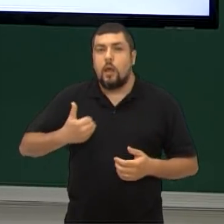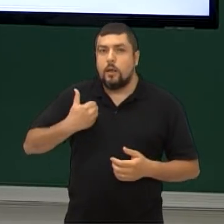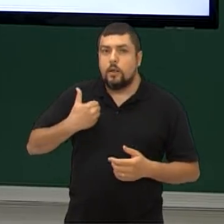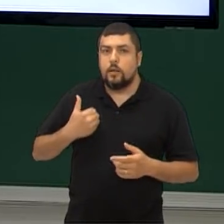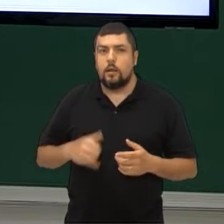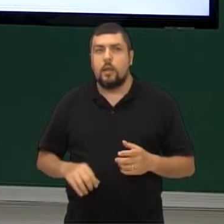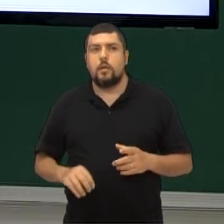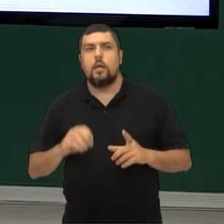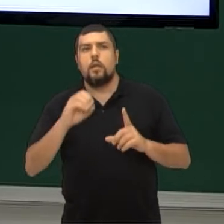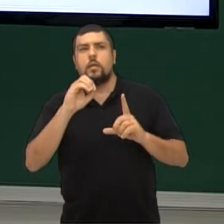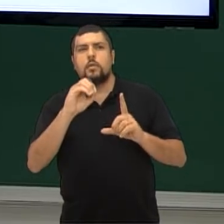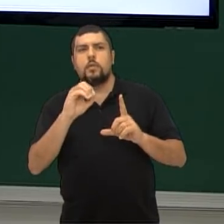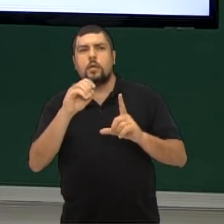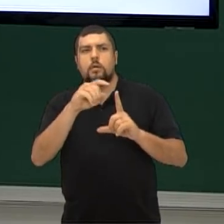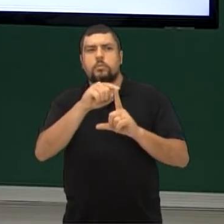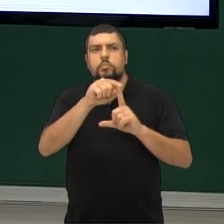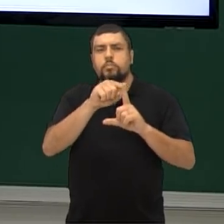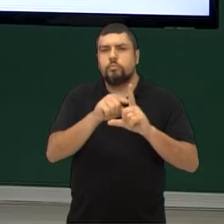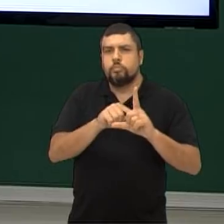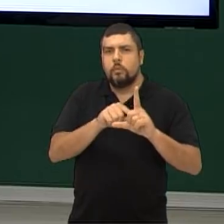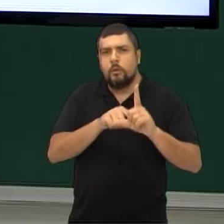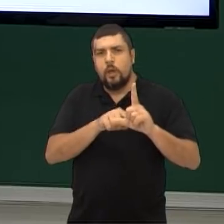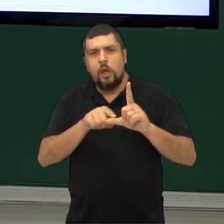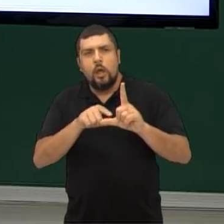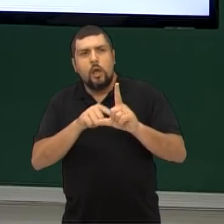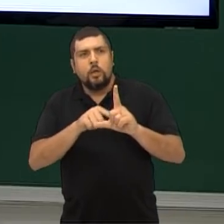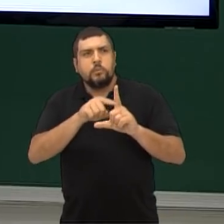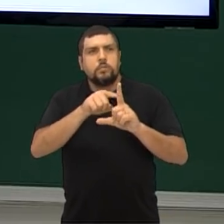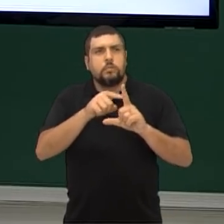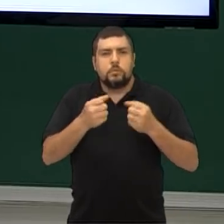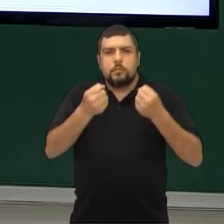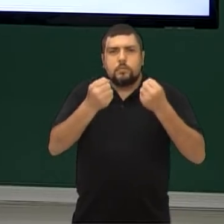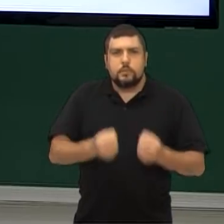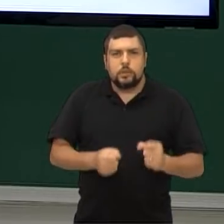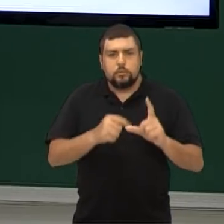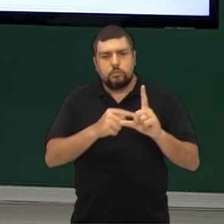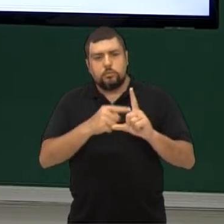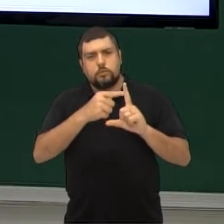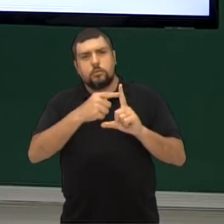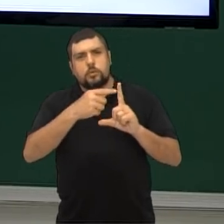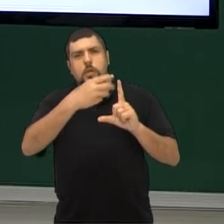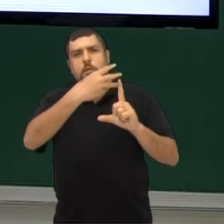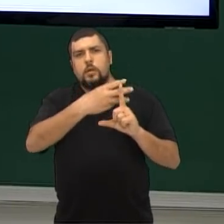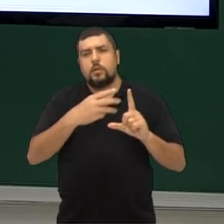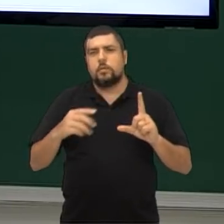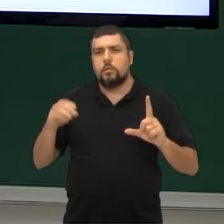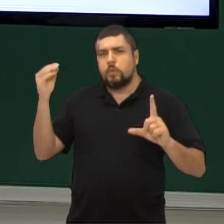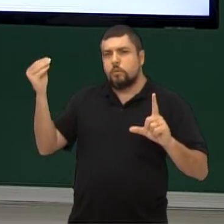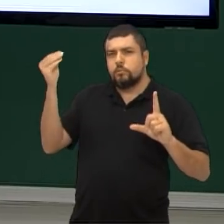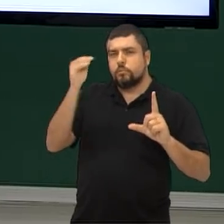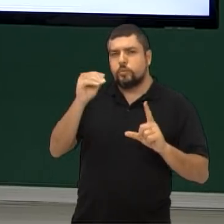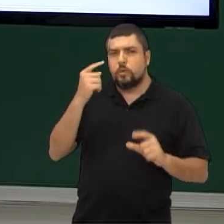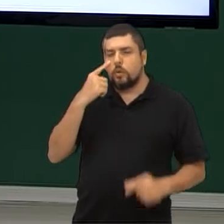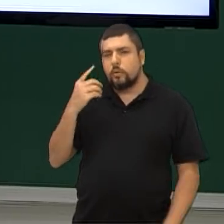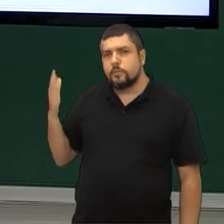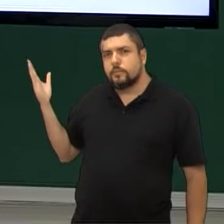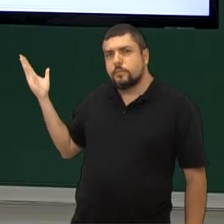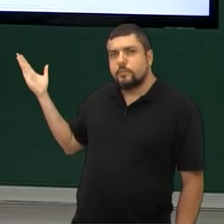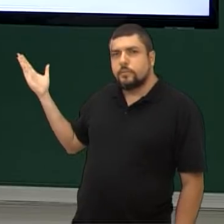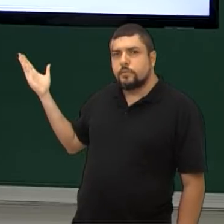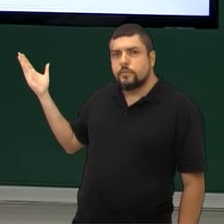meses a gente plotou no peso 3. A idade de 1 mês no peso 4. A idade em 3